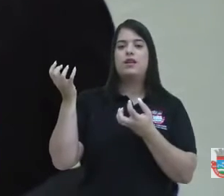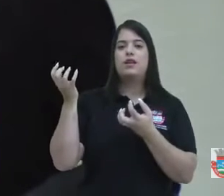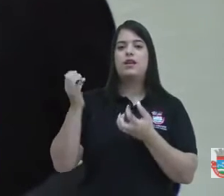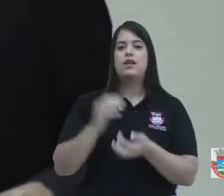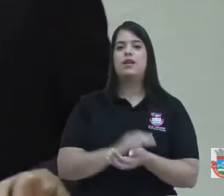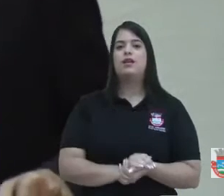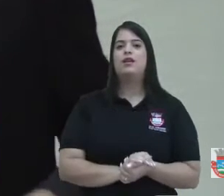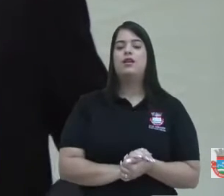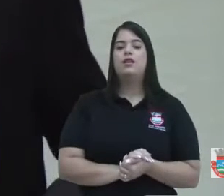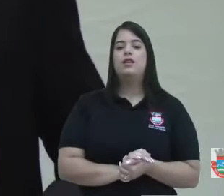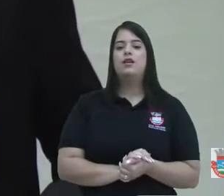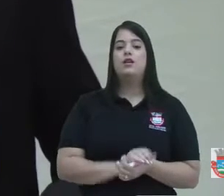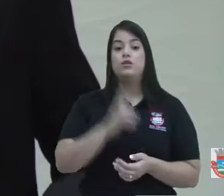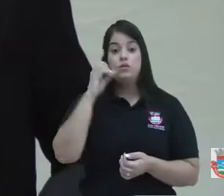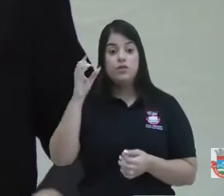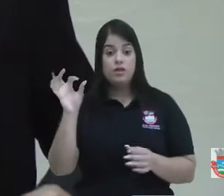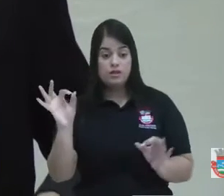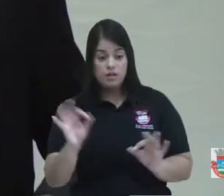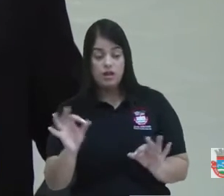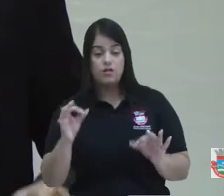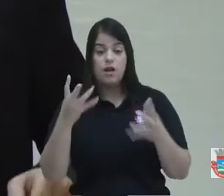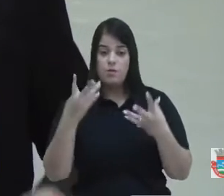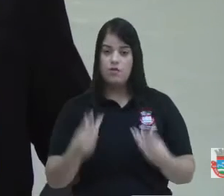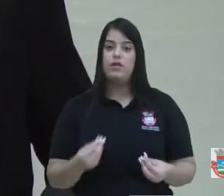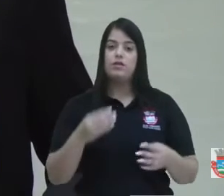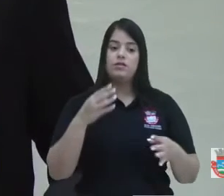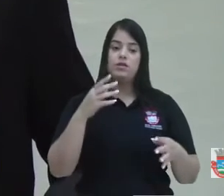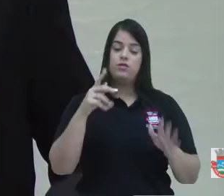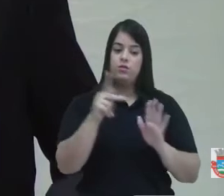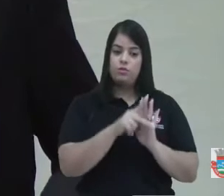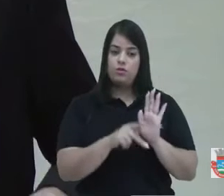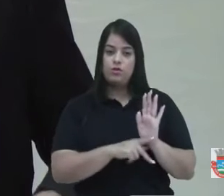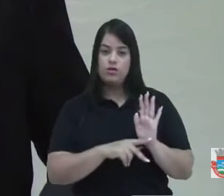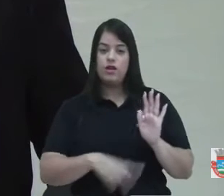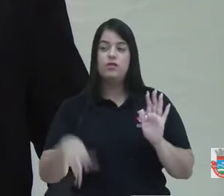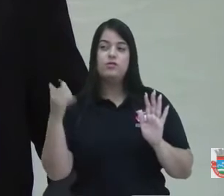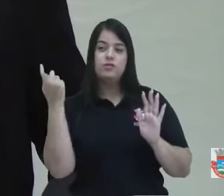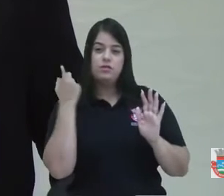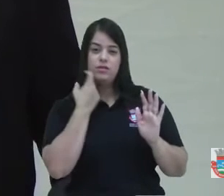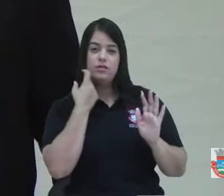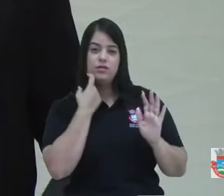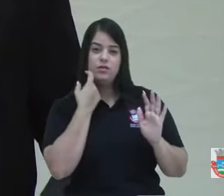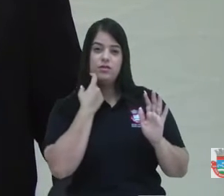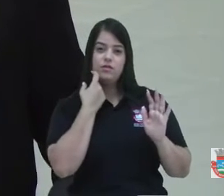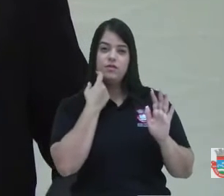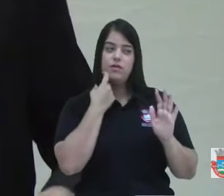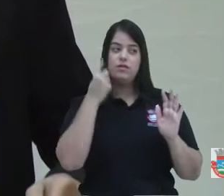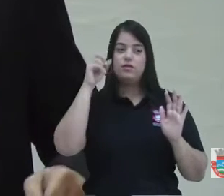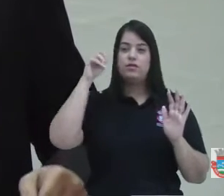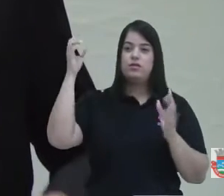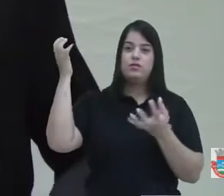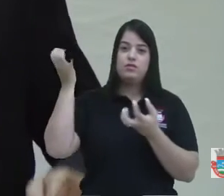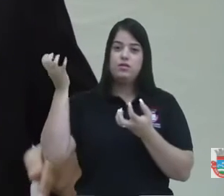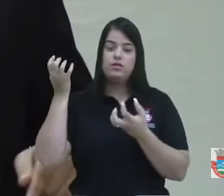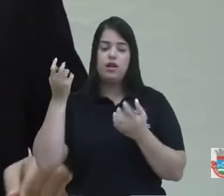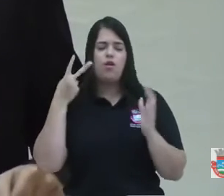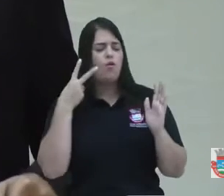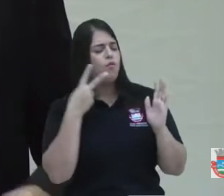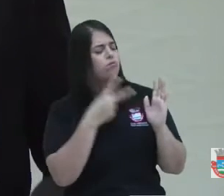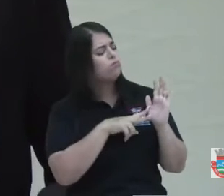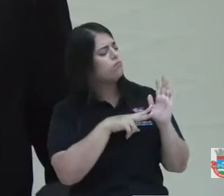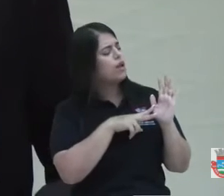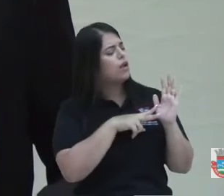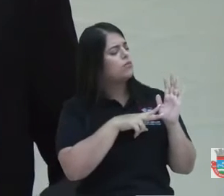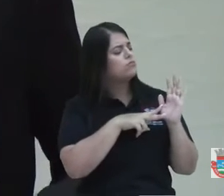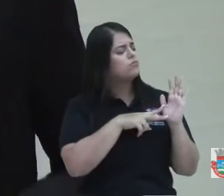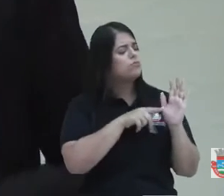no dia da aprovação desse projeto. Na próxima sexta-feira, já vamos aí, se Deus quiser, analisar o projeto que